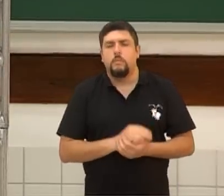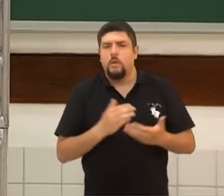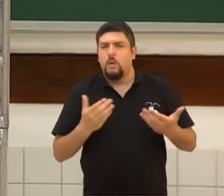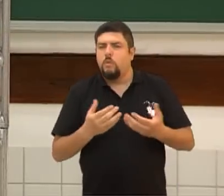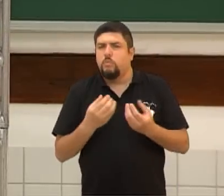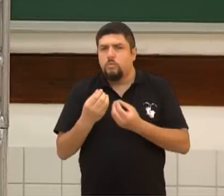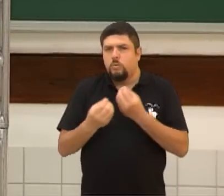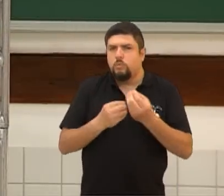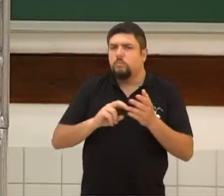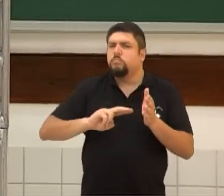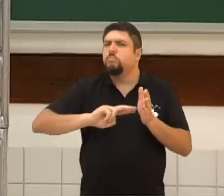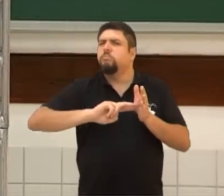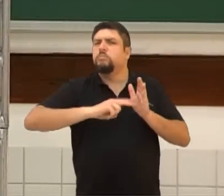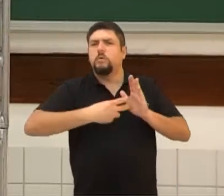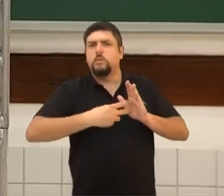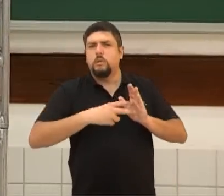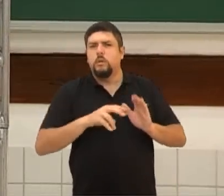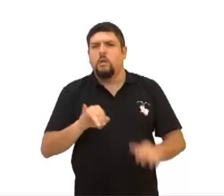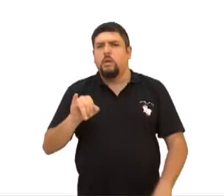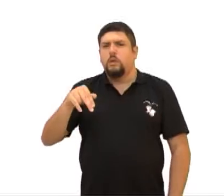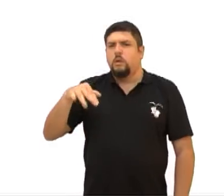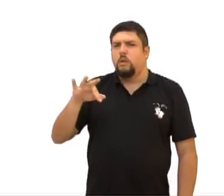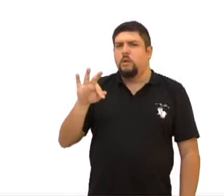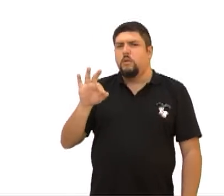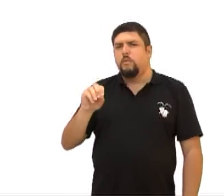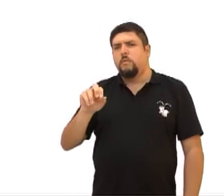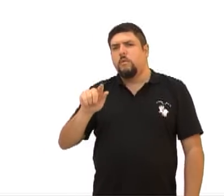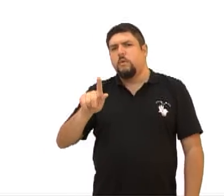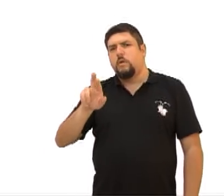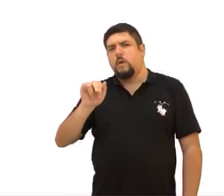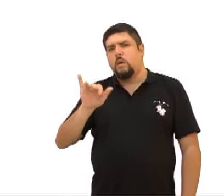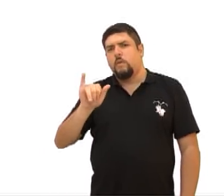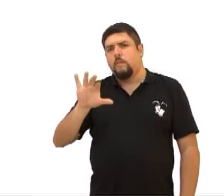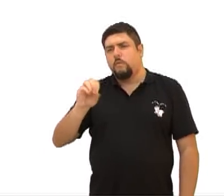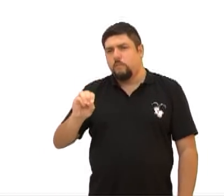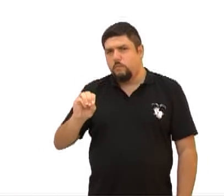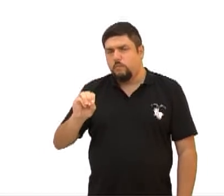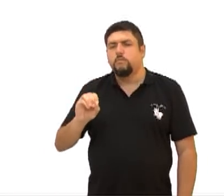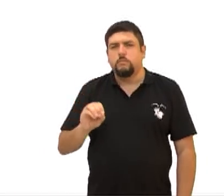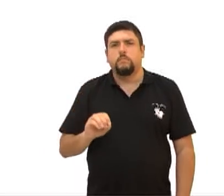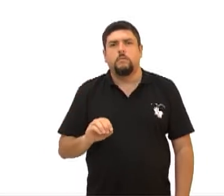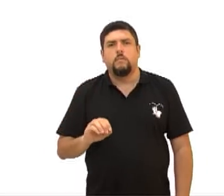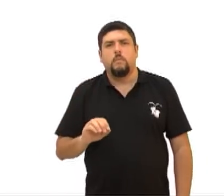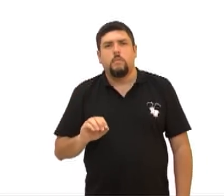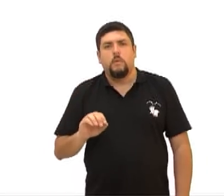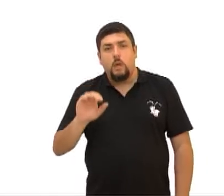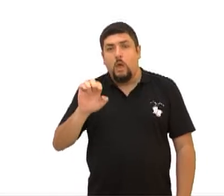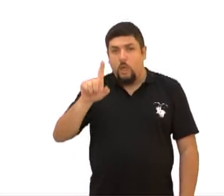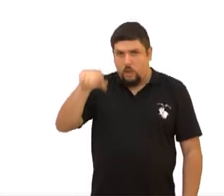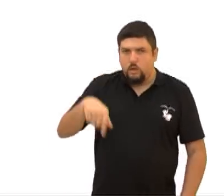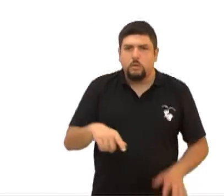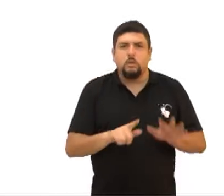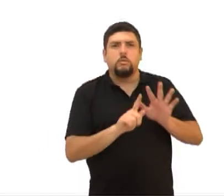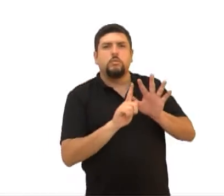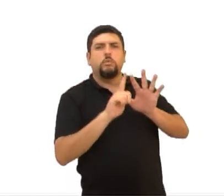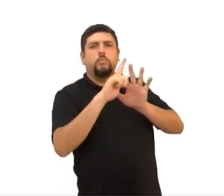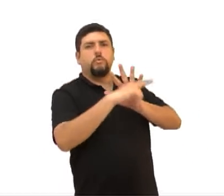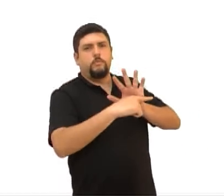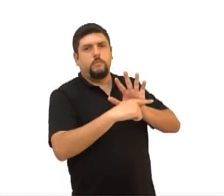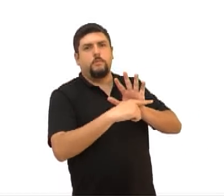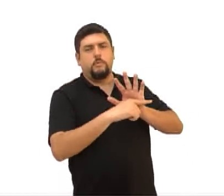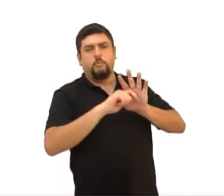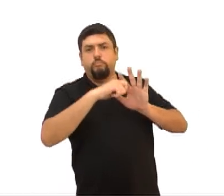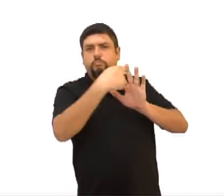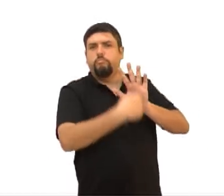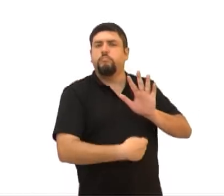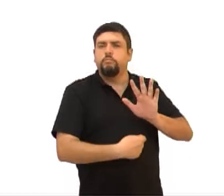algumas definições sobre o gênero infográfico. Então o infográfico, ele é considerado um gênero textual,